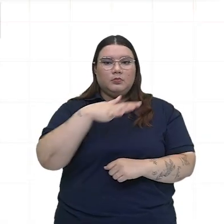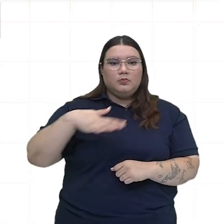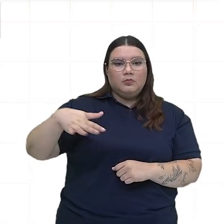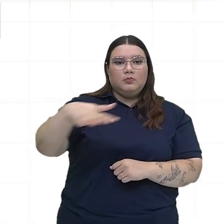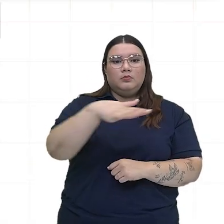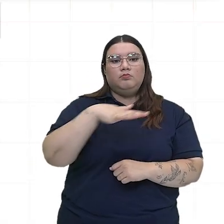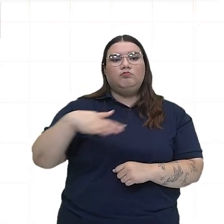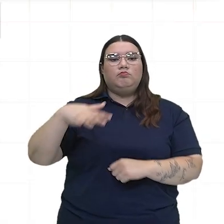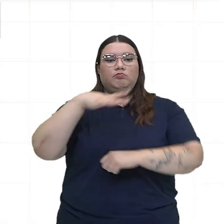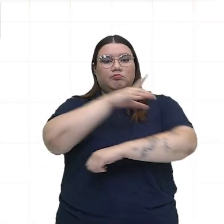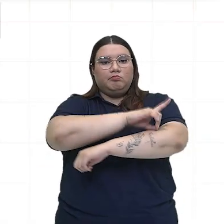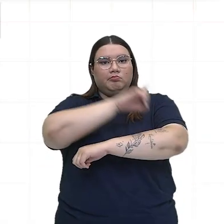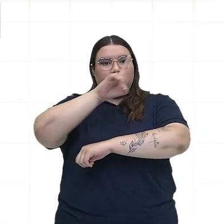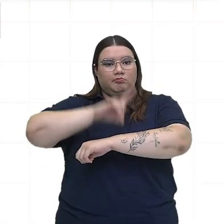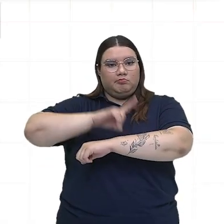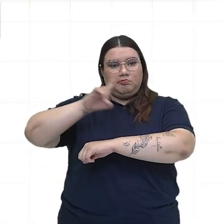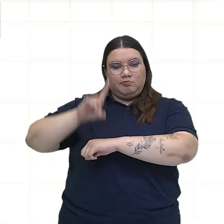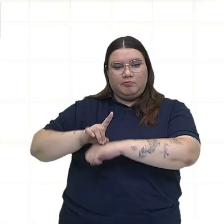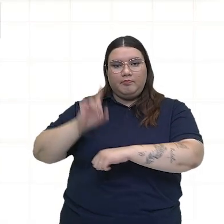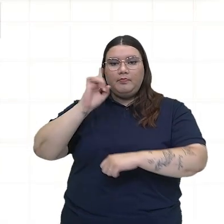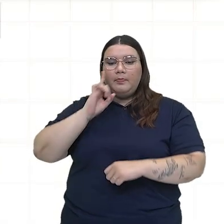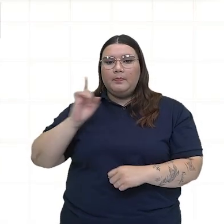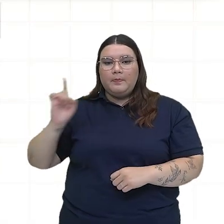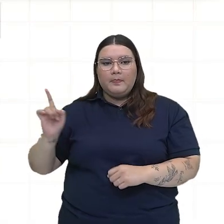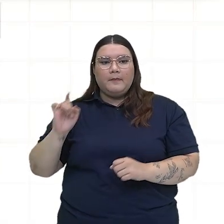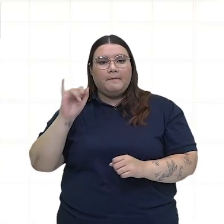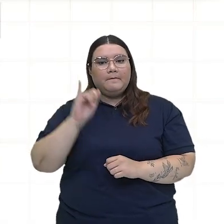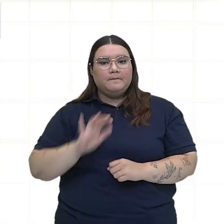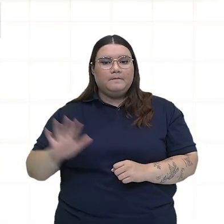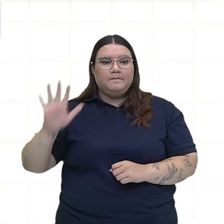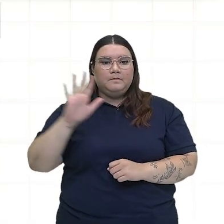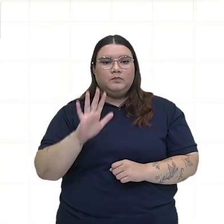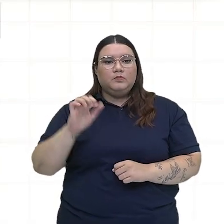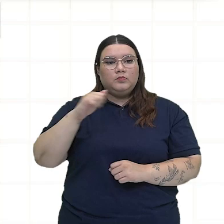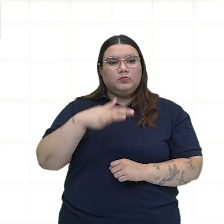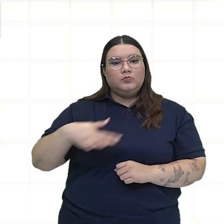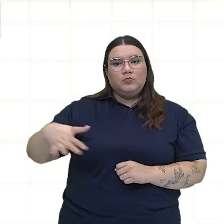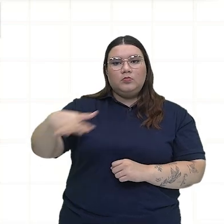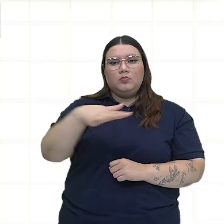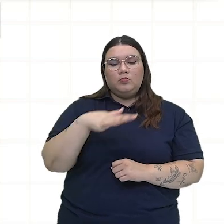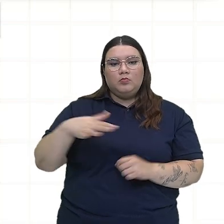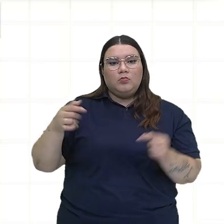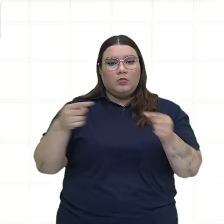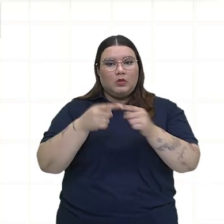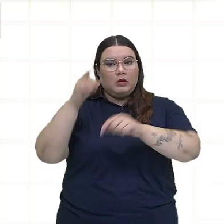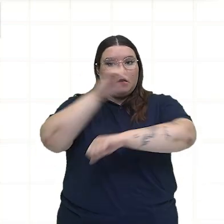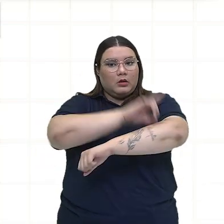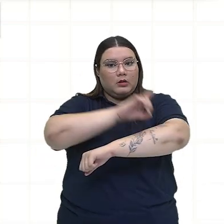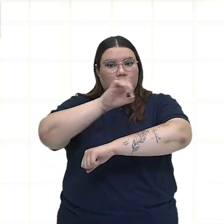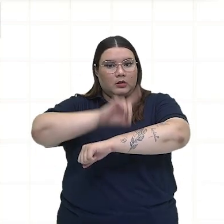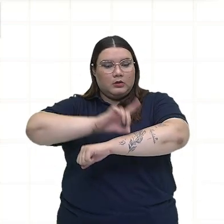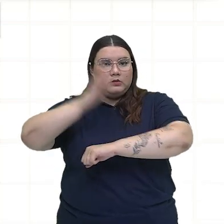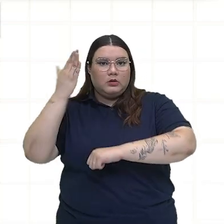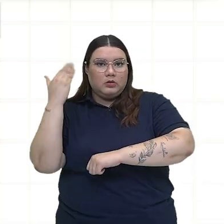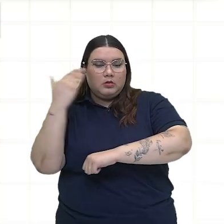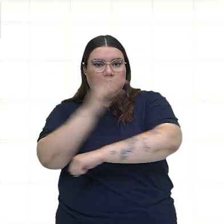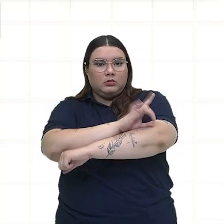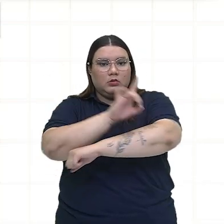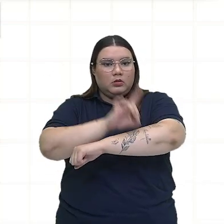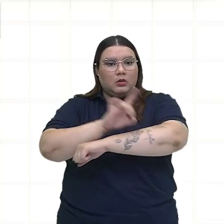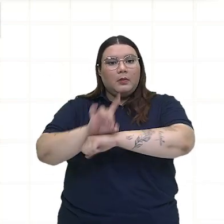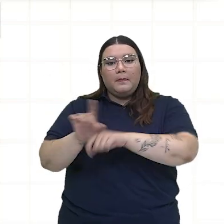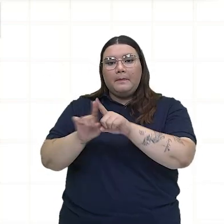que a irrigação traz em áreas desérticas. Vocês estão vendo nessa imagem uma área que era de deserto, mas devido